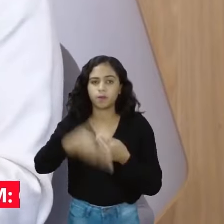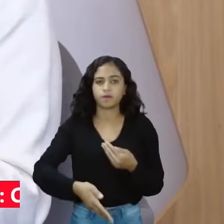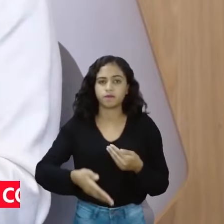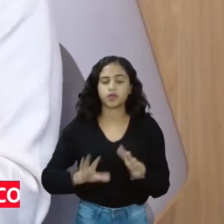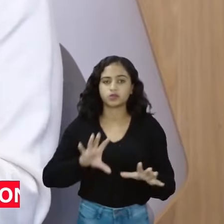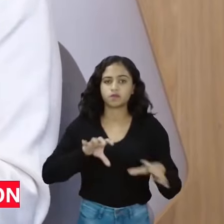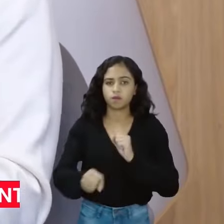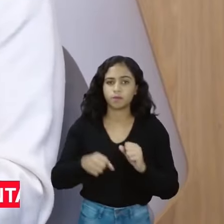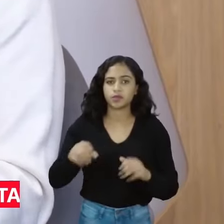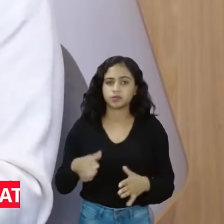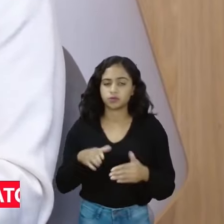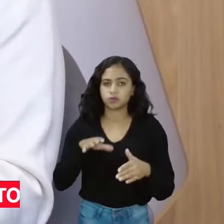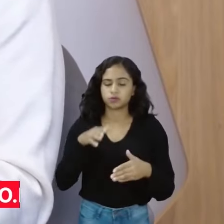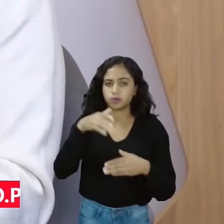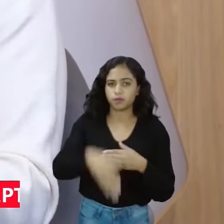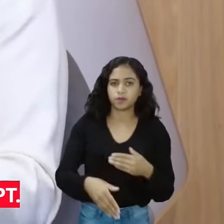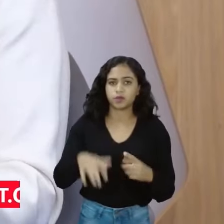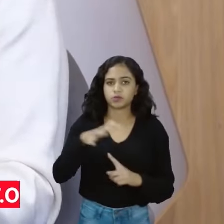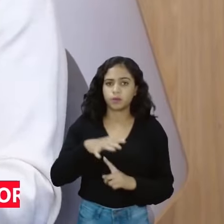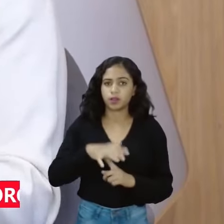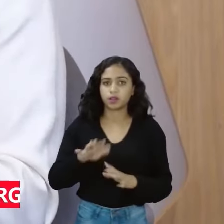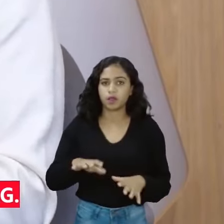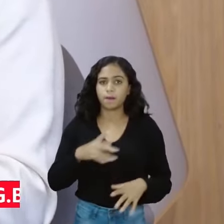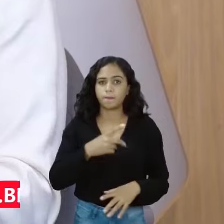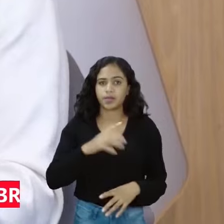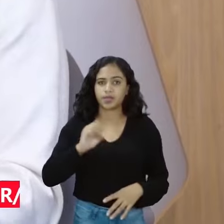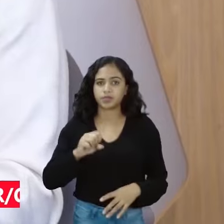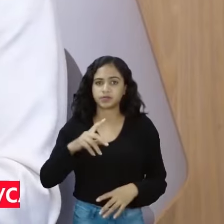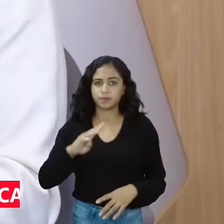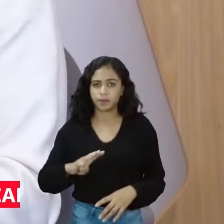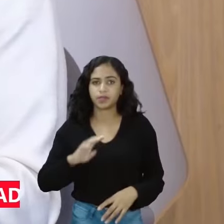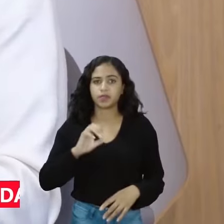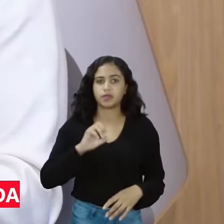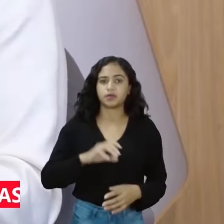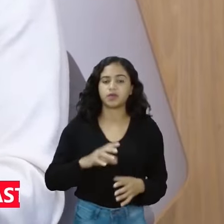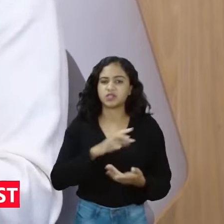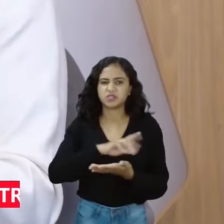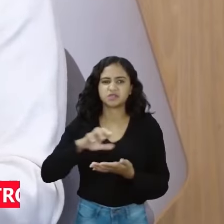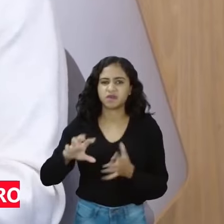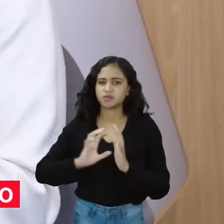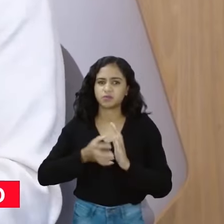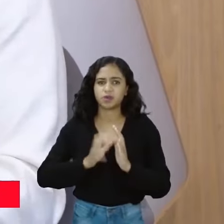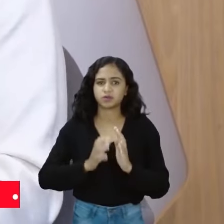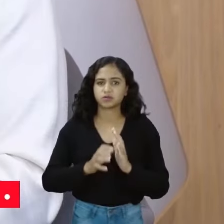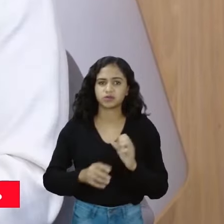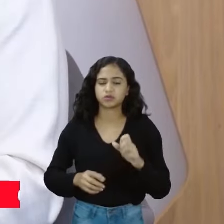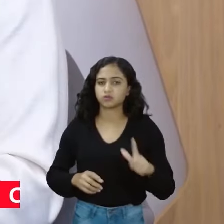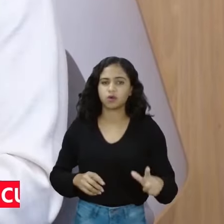a formação de uma frente de partidos no Paraná. PSB, PDT, PV, PCdoB, PSOL,